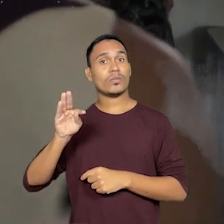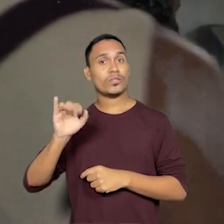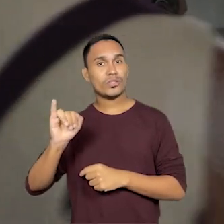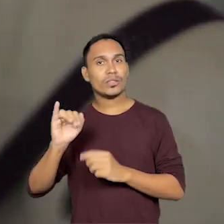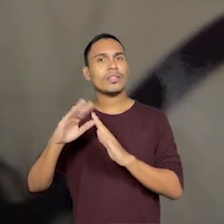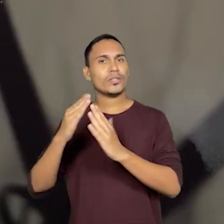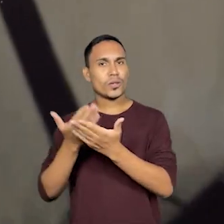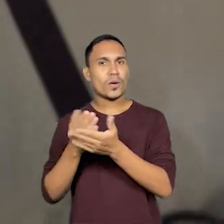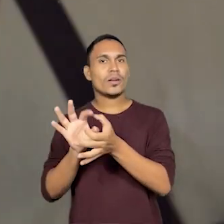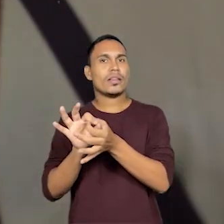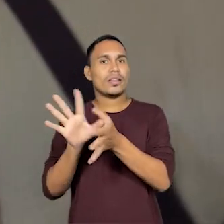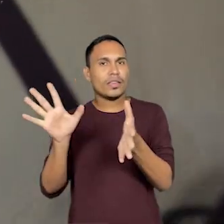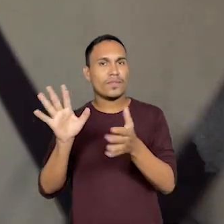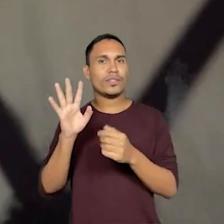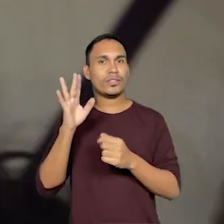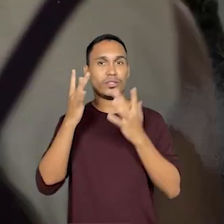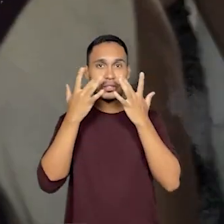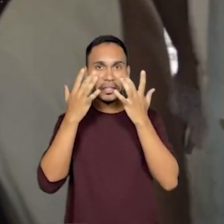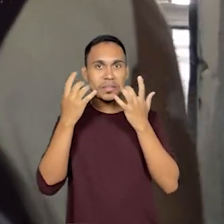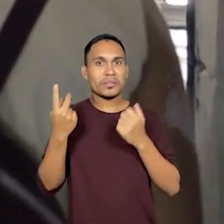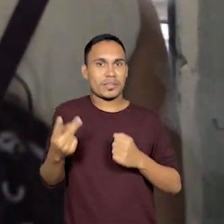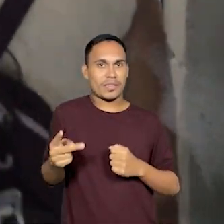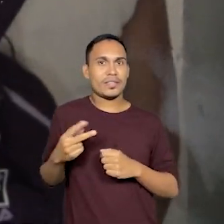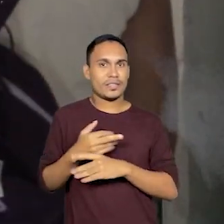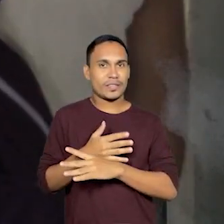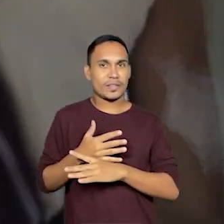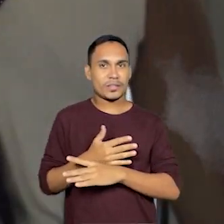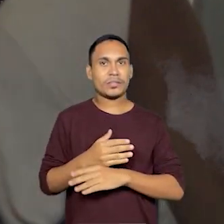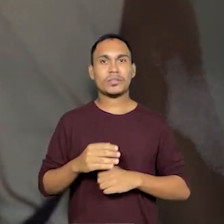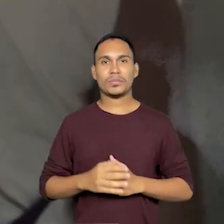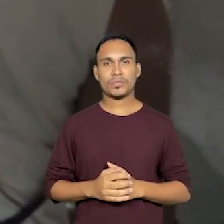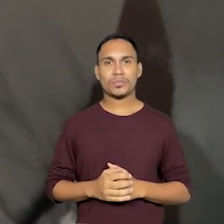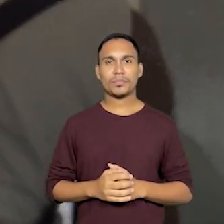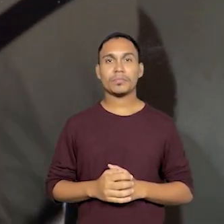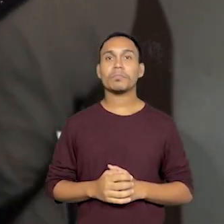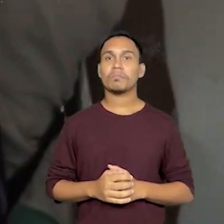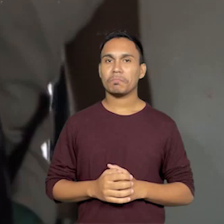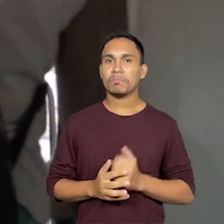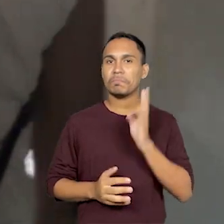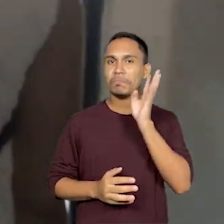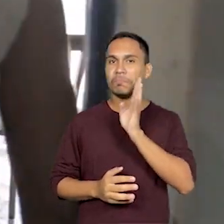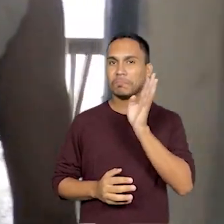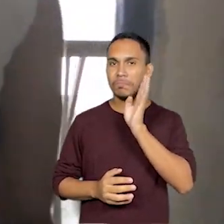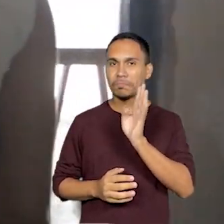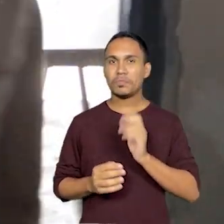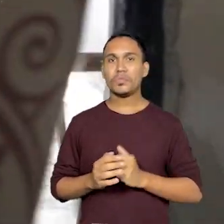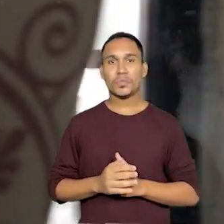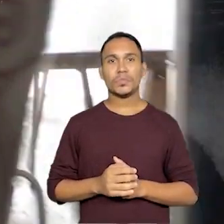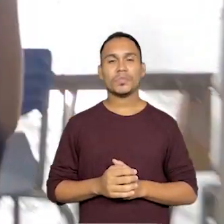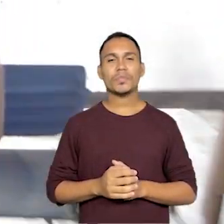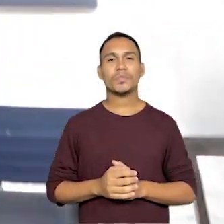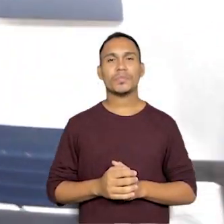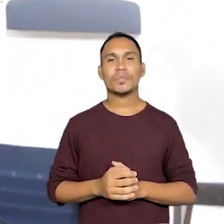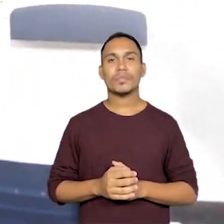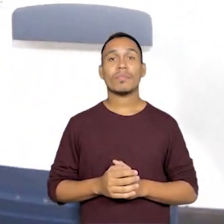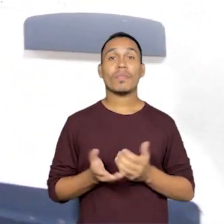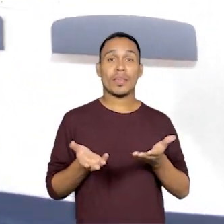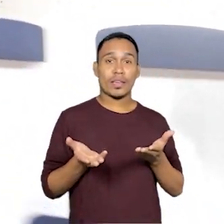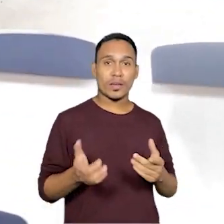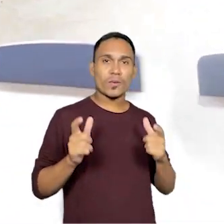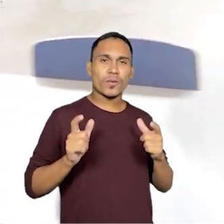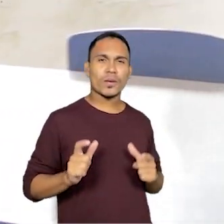de Teatro dos Iamus. Sim. Legal. E é bem isso, né? Nossa, o lugar aqui é o nosso. Vão para outro